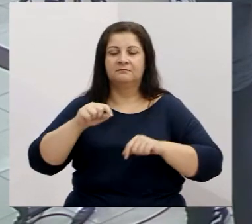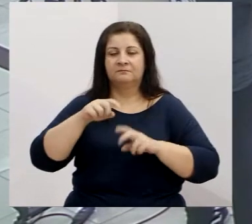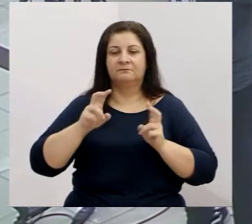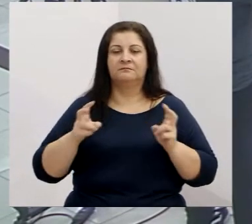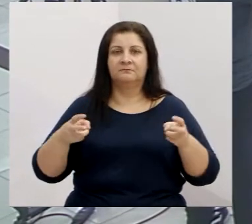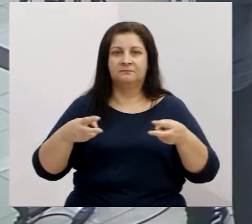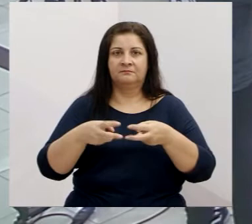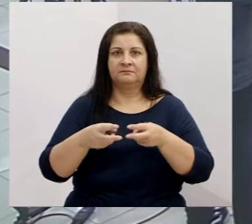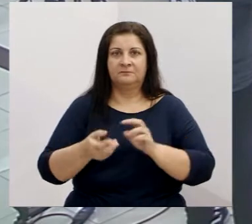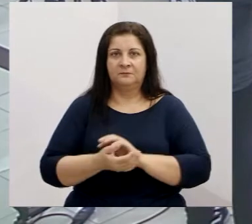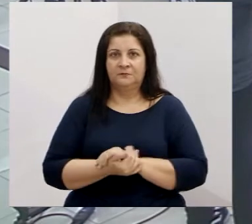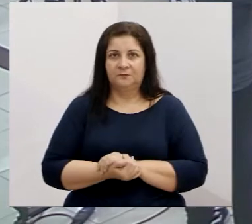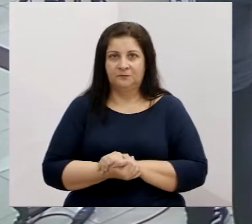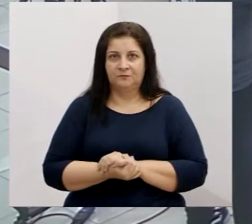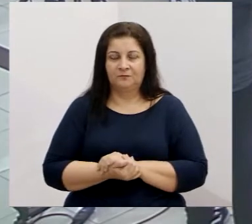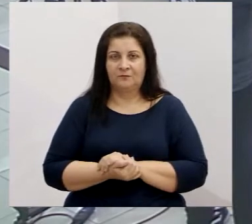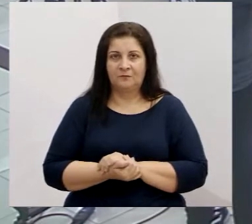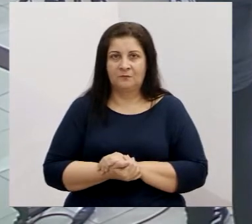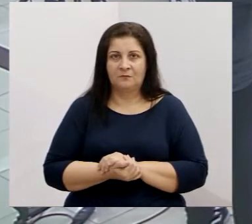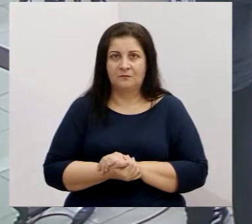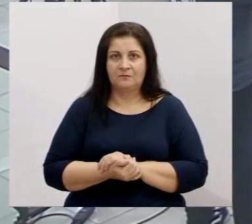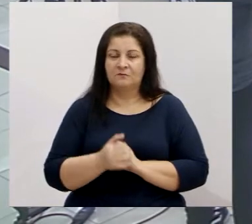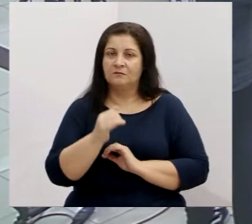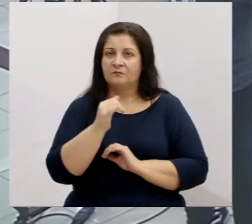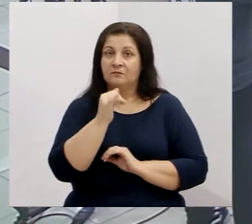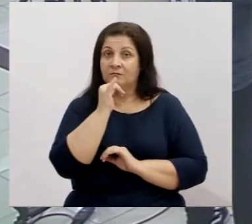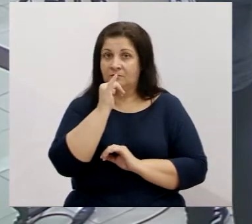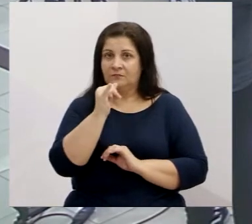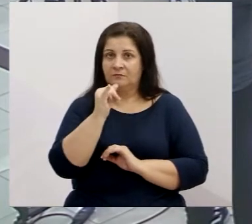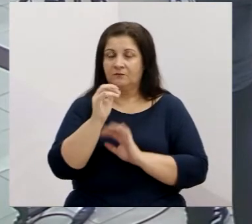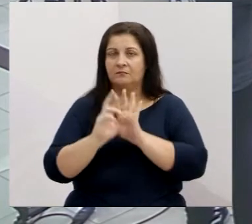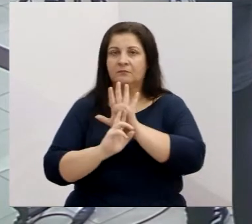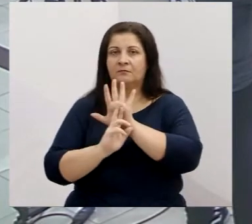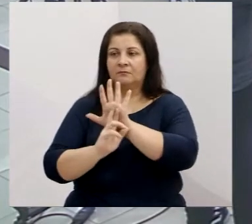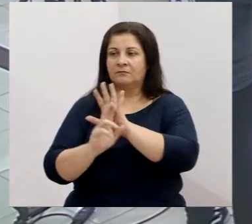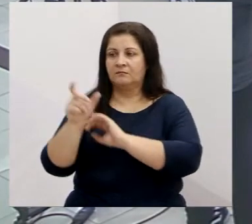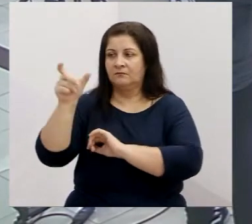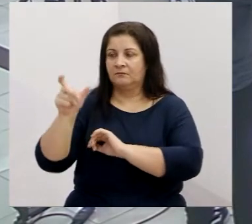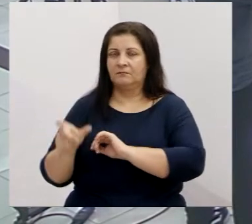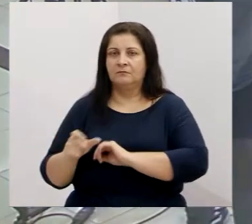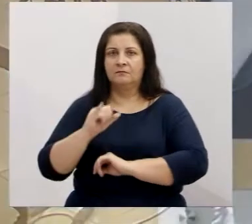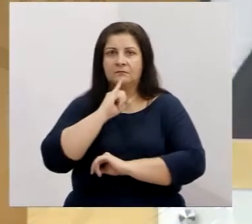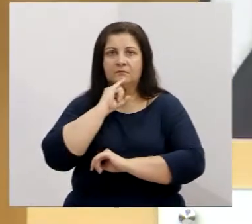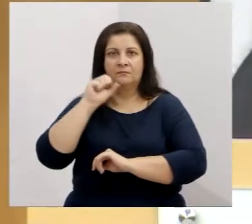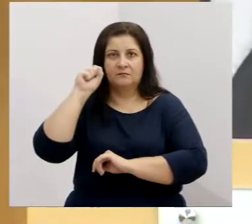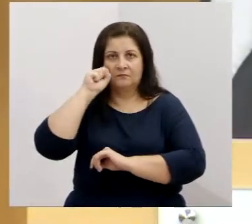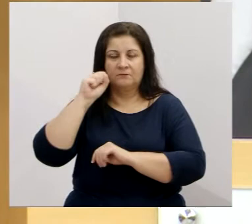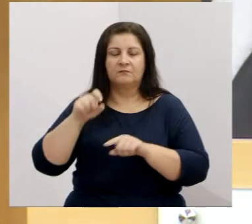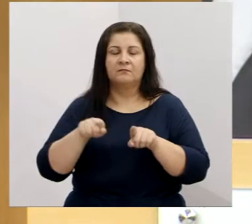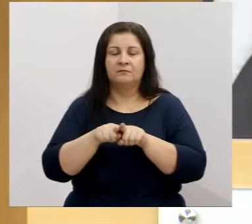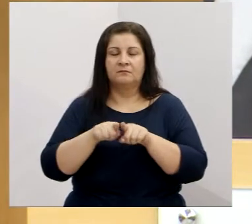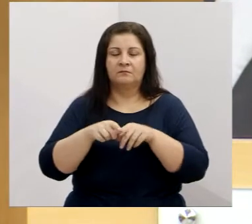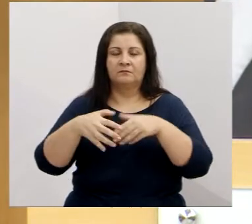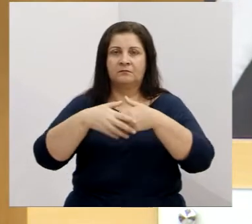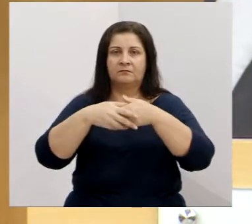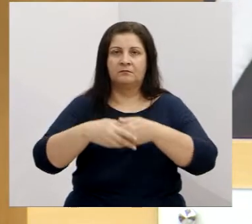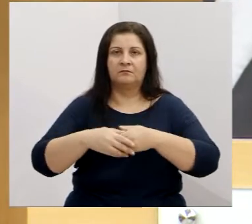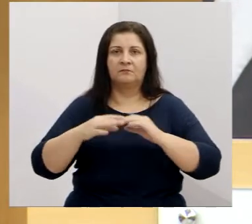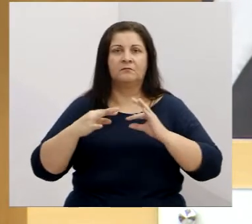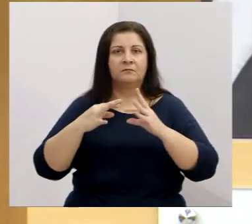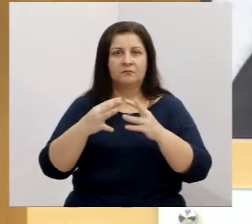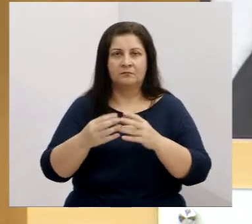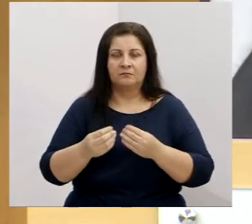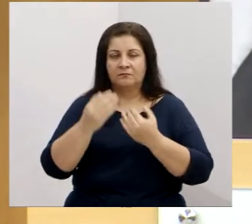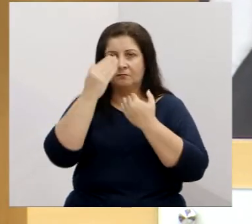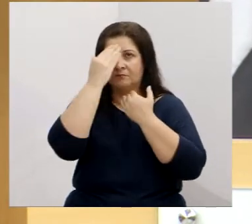nesta casa também quero dizer que em nome do prefeito izaías ele O que é os seus comprimentos é o seu